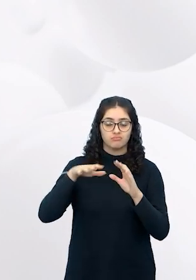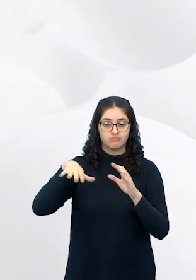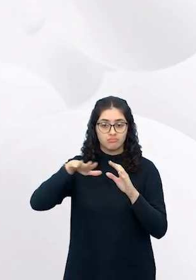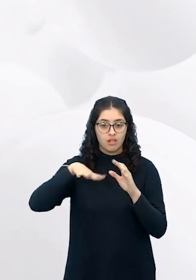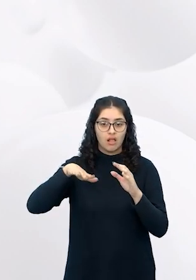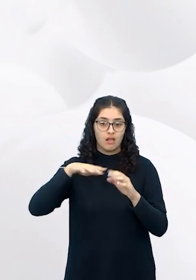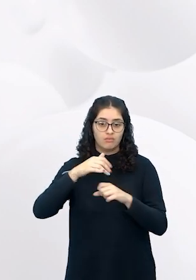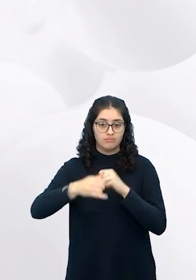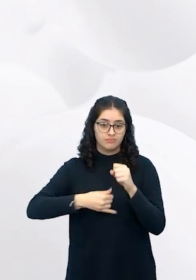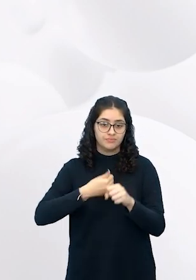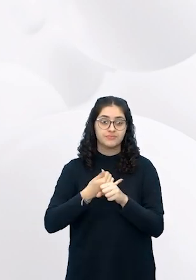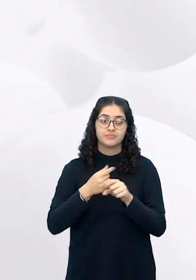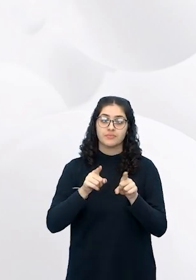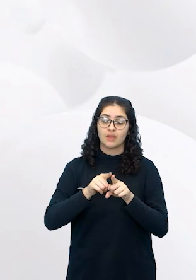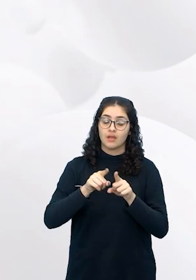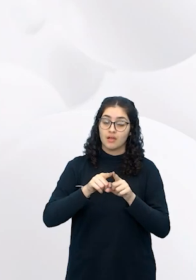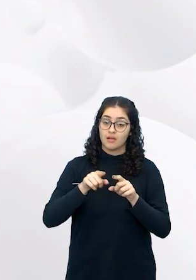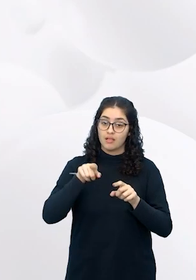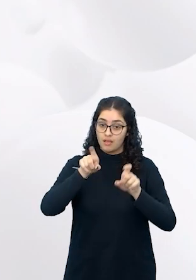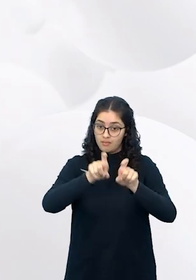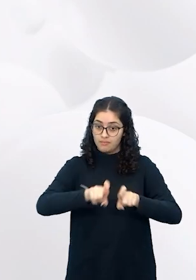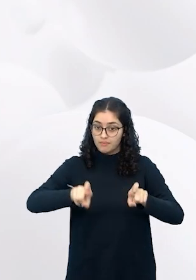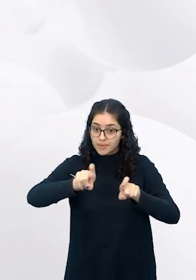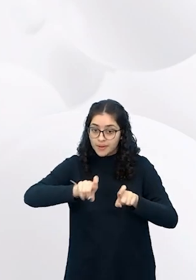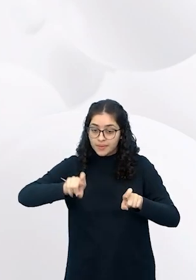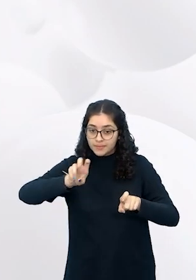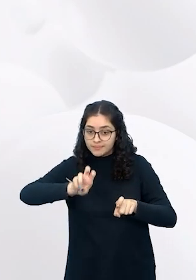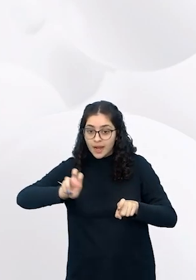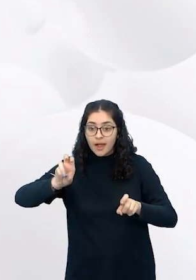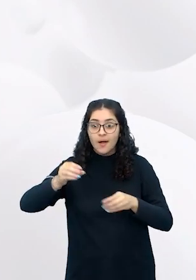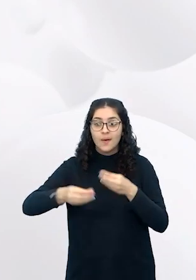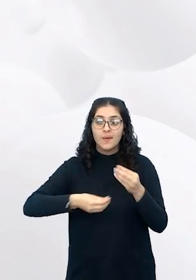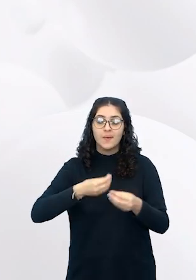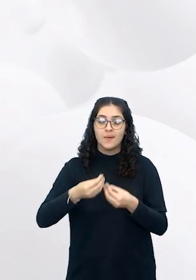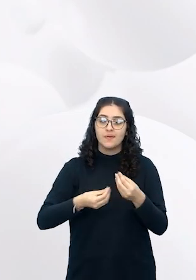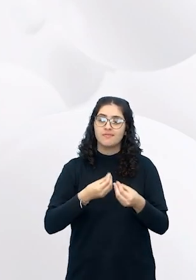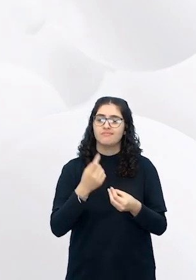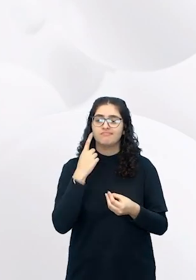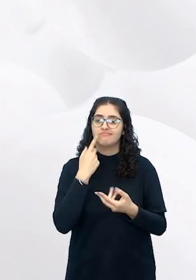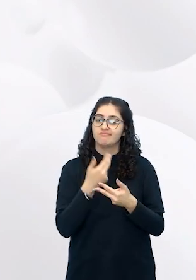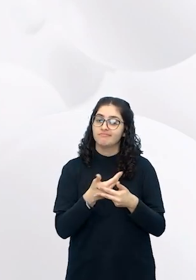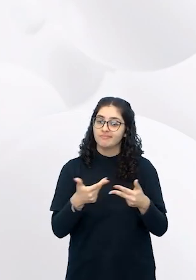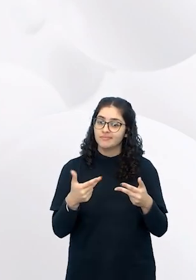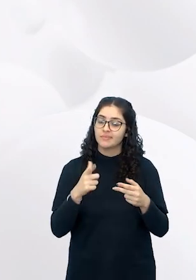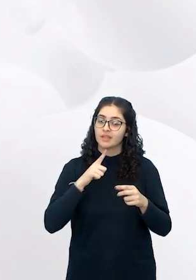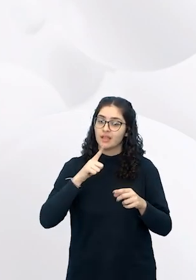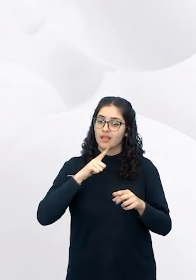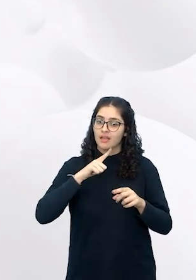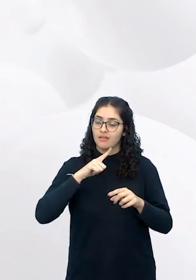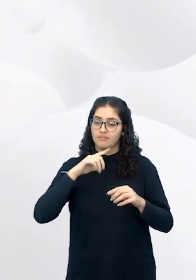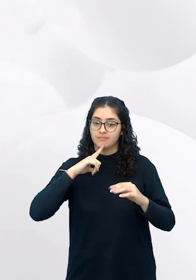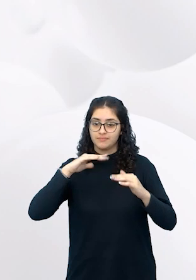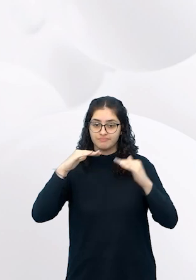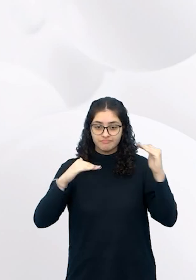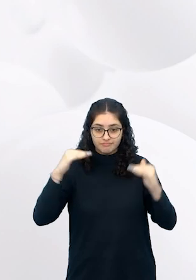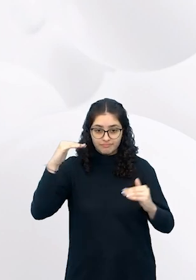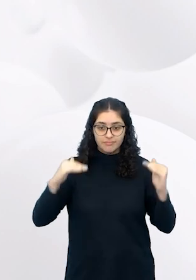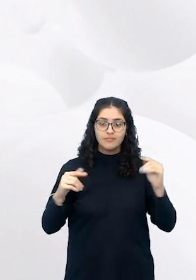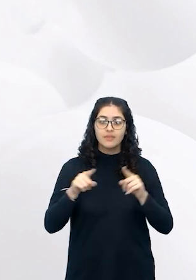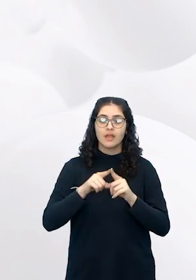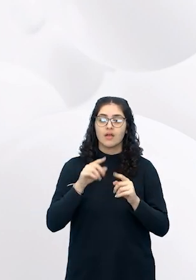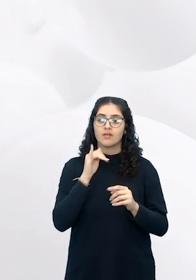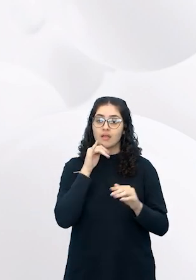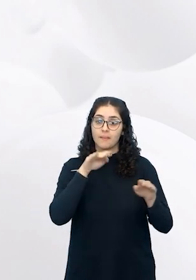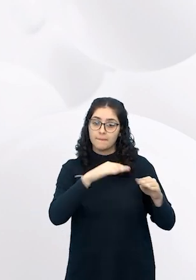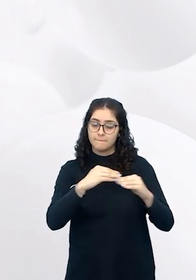temos o pensamento computacional, que se subdivide nos conceitos de abstração, algoritmo, decomposição, reconhecimento de